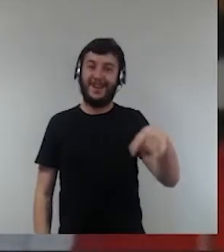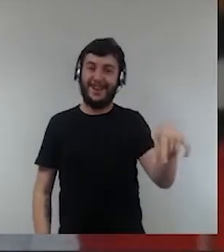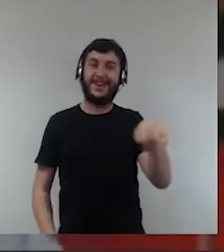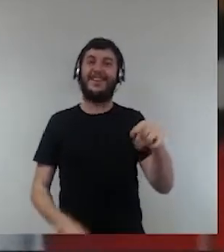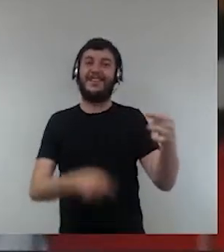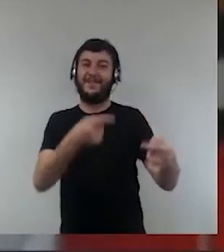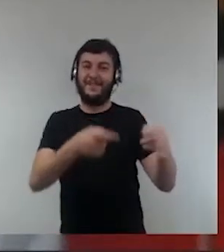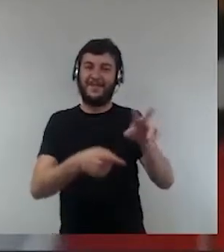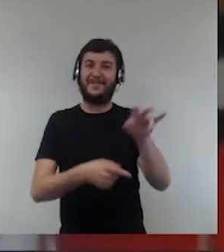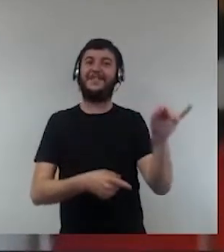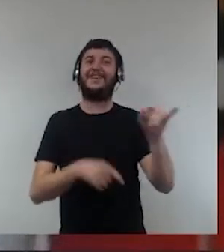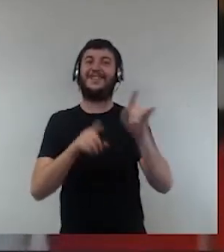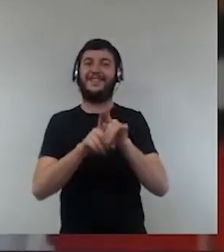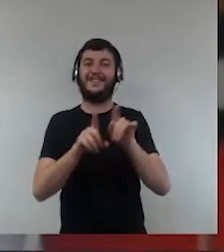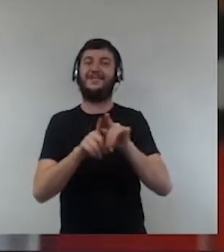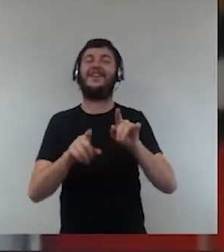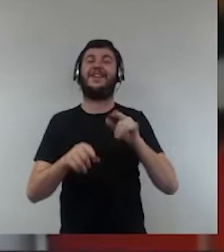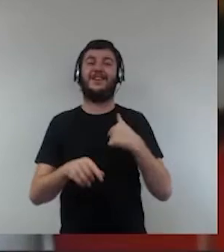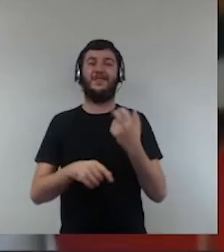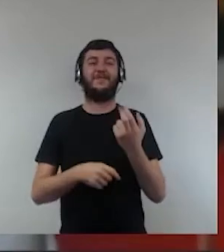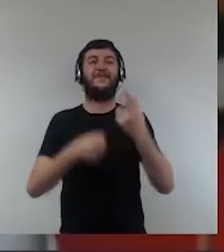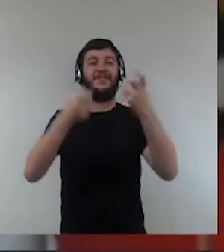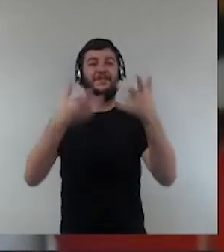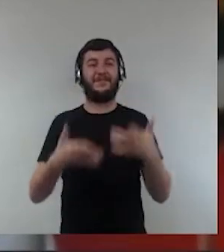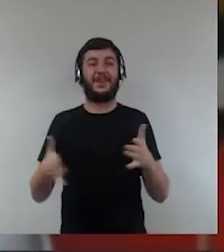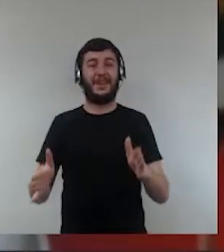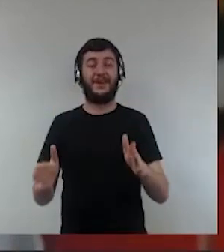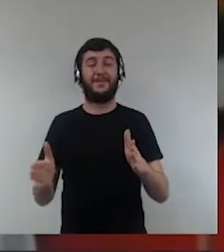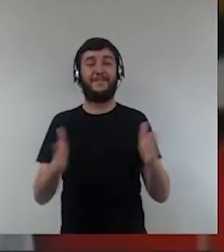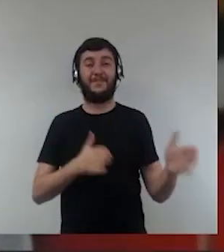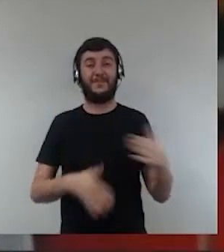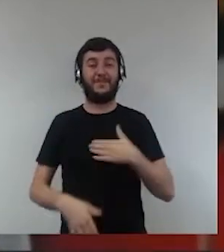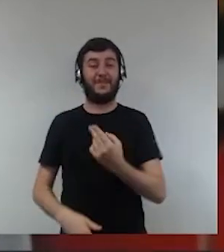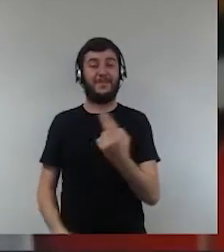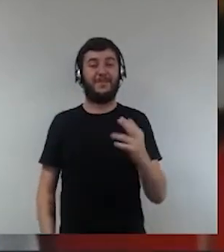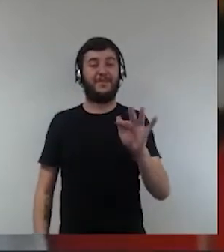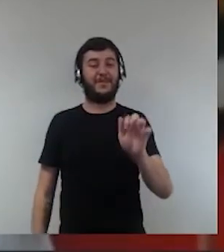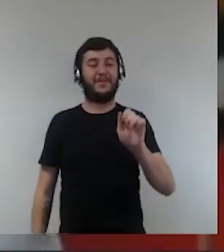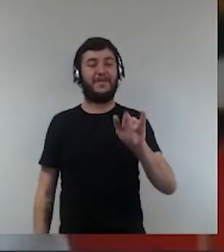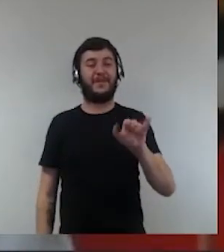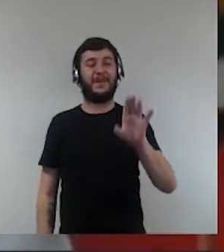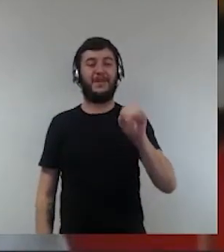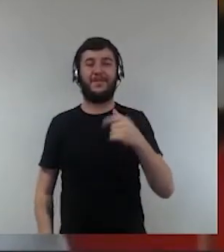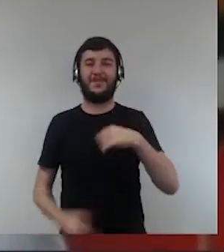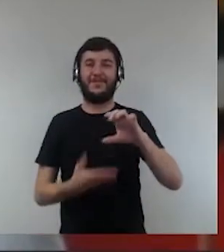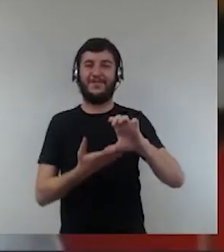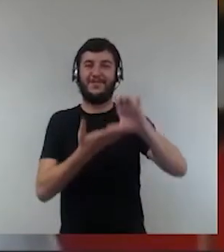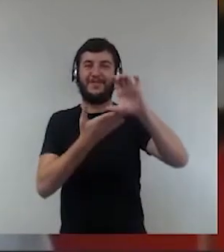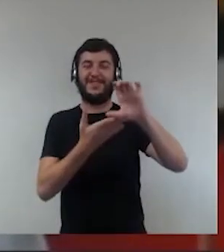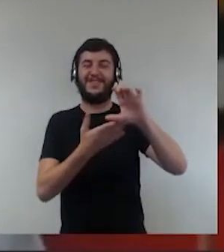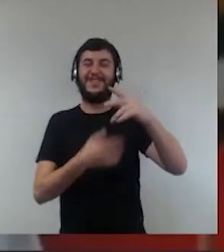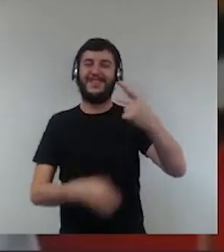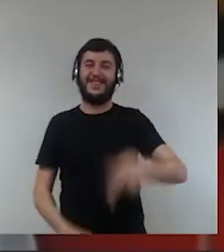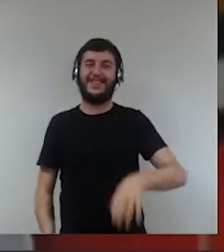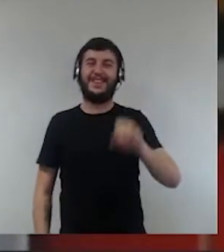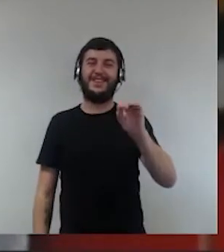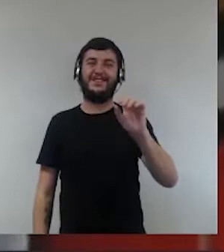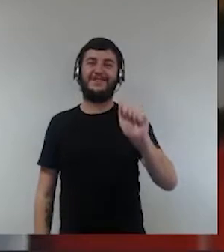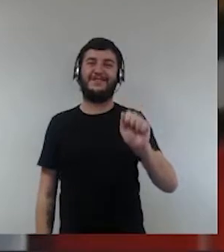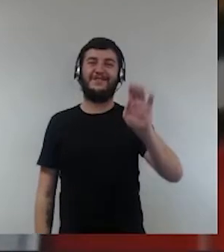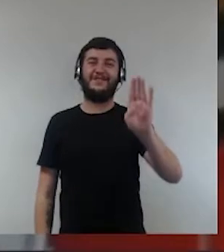lerei os seus currículos. Meu nome é Fábio Jeremias de Souza, sou conselheiro da Ordem dos Advogados do